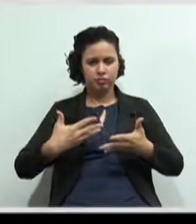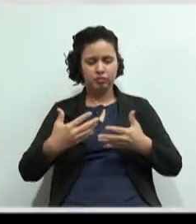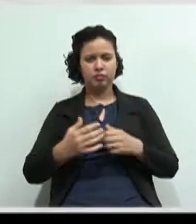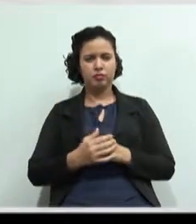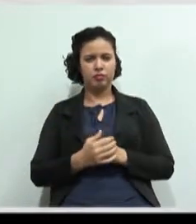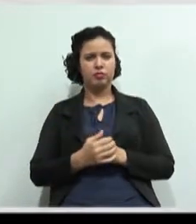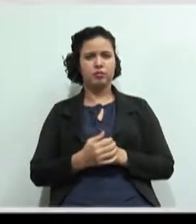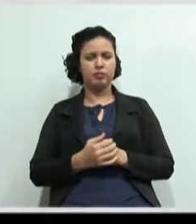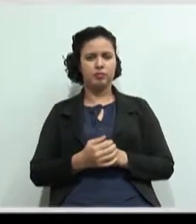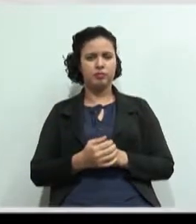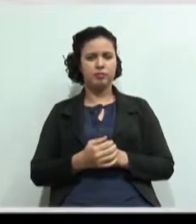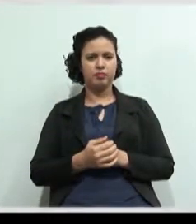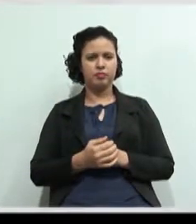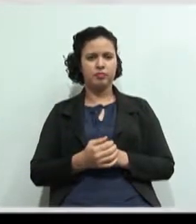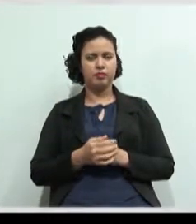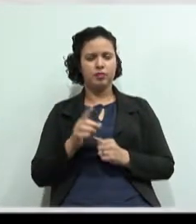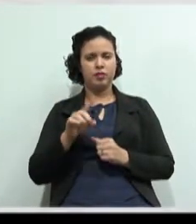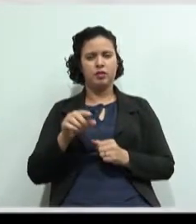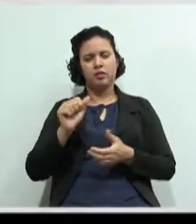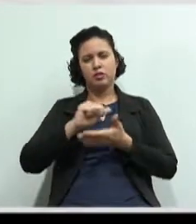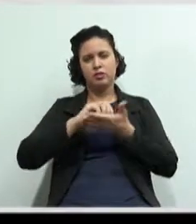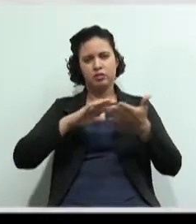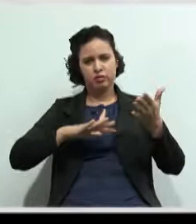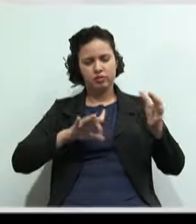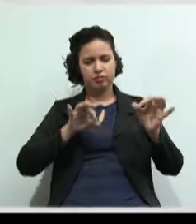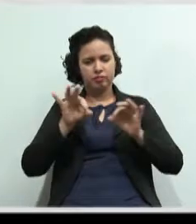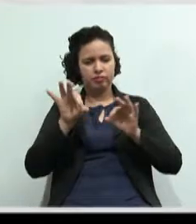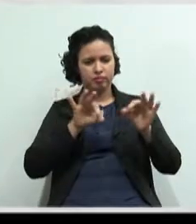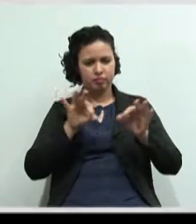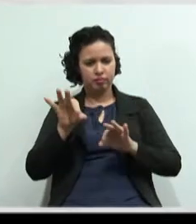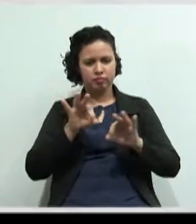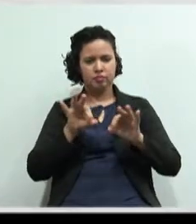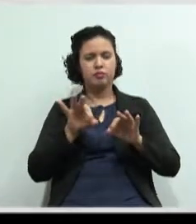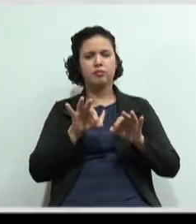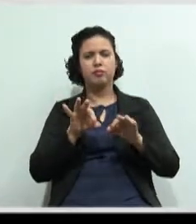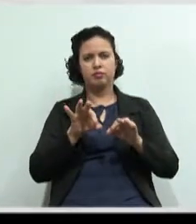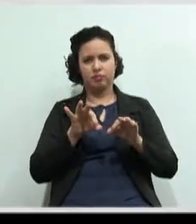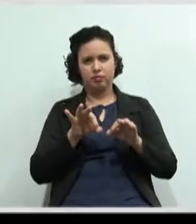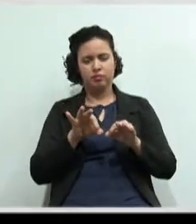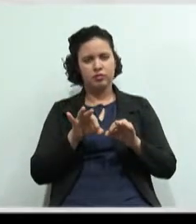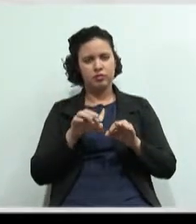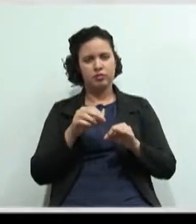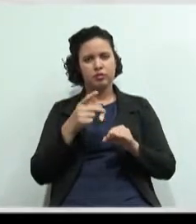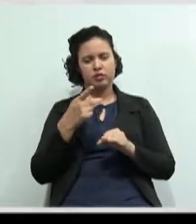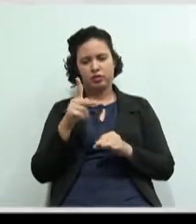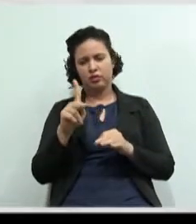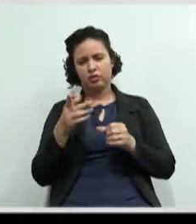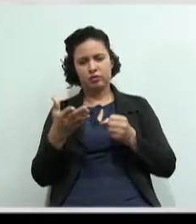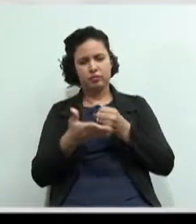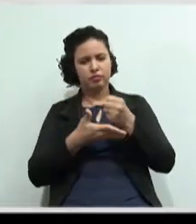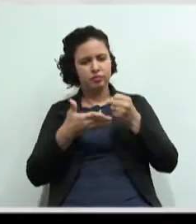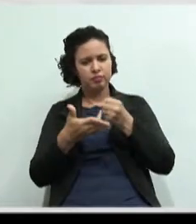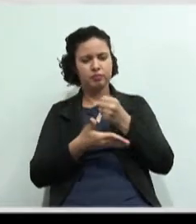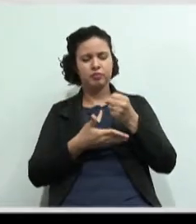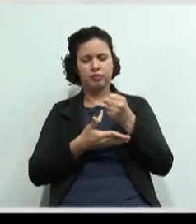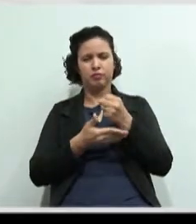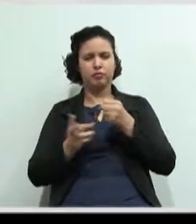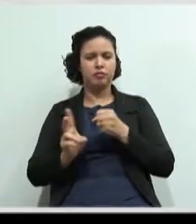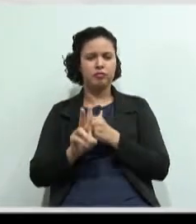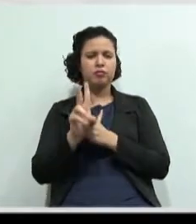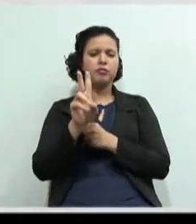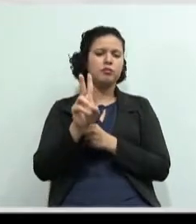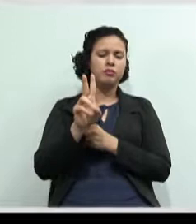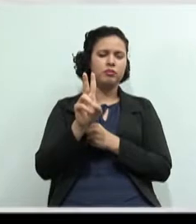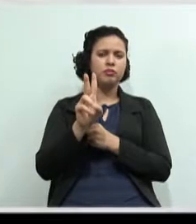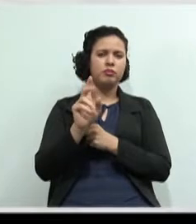né? Compreende atividades de planejamento inovativo, pois seu fundamento contempla que o valor do planejamento não está